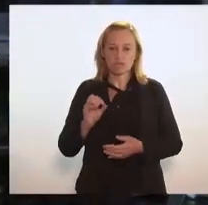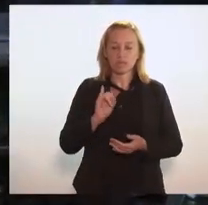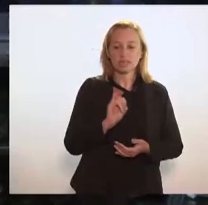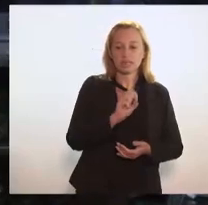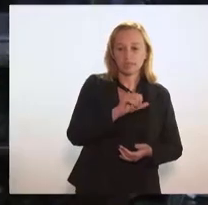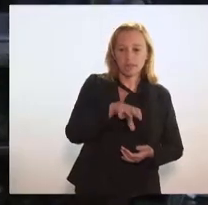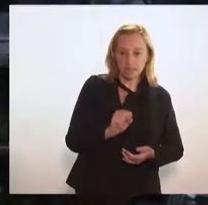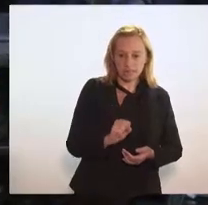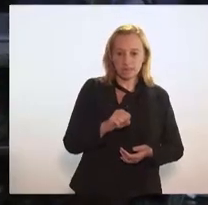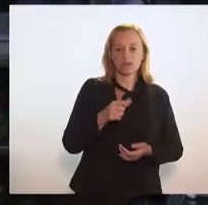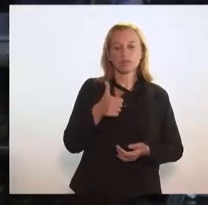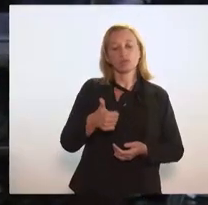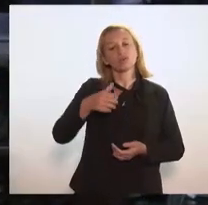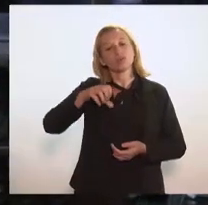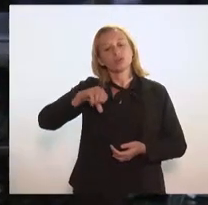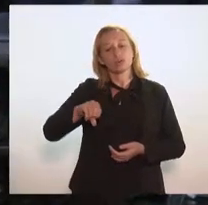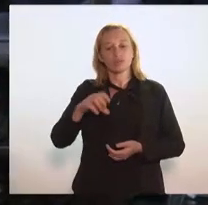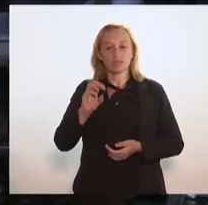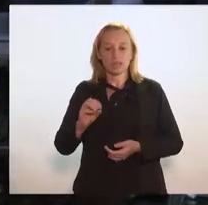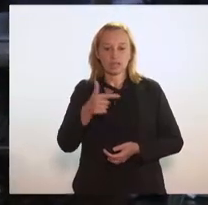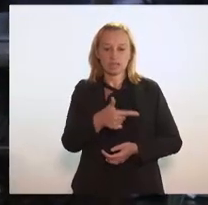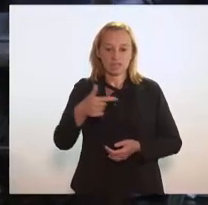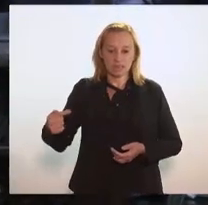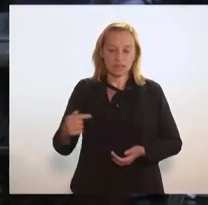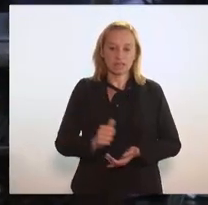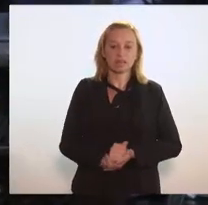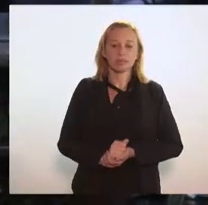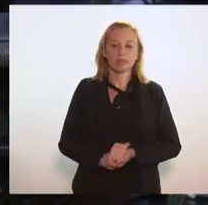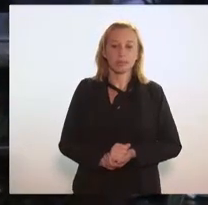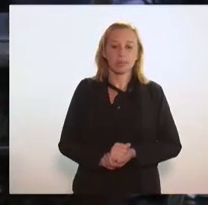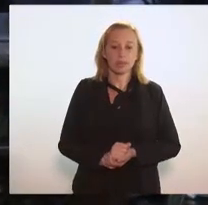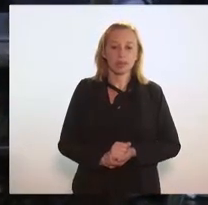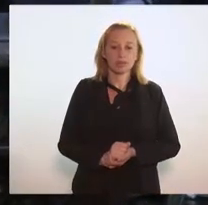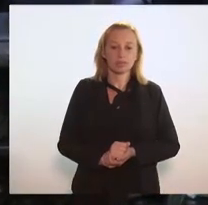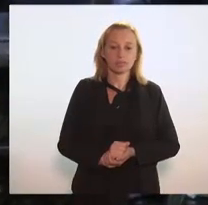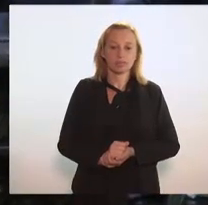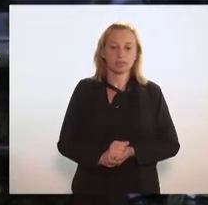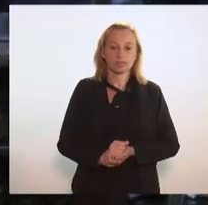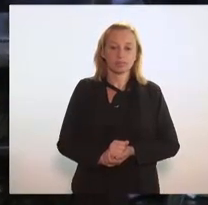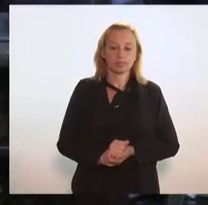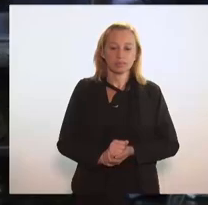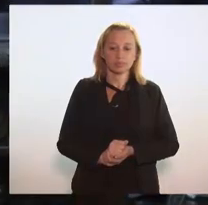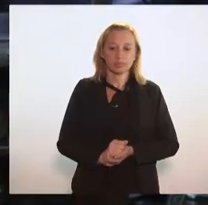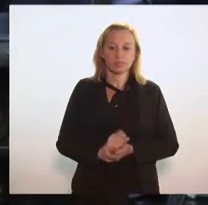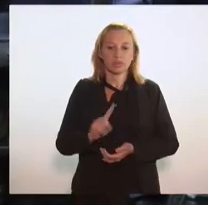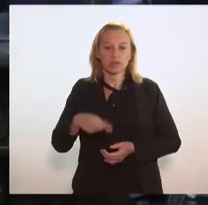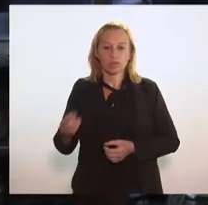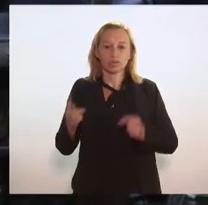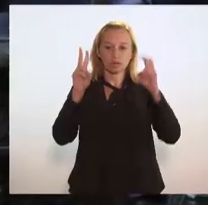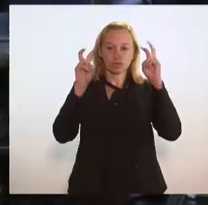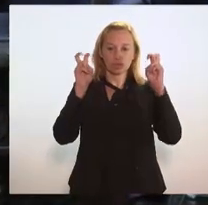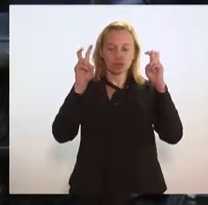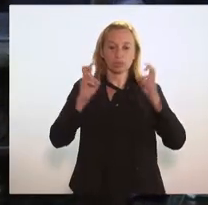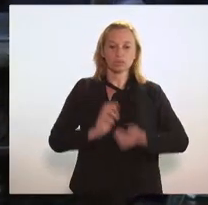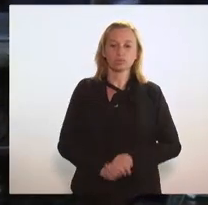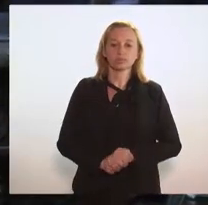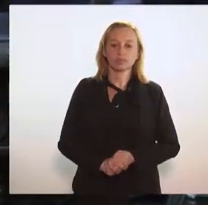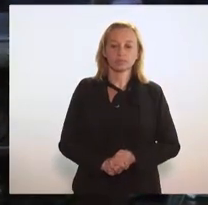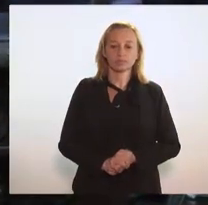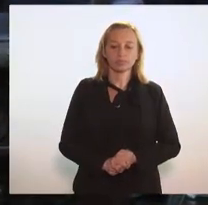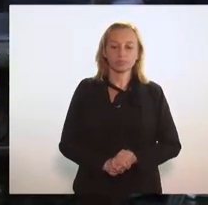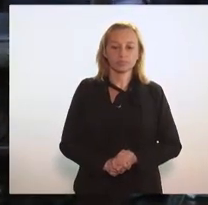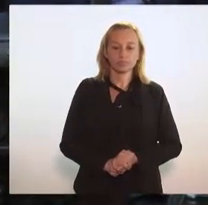19017 nos termos em que específica e dá outras providências